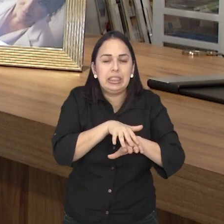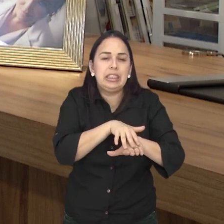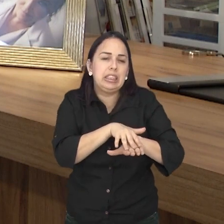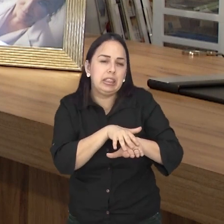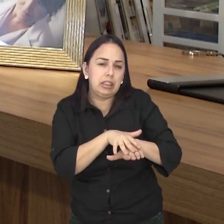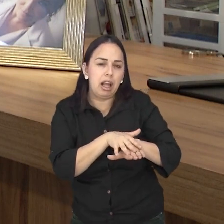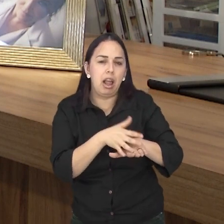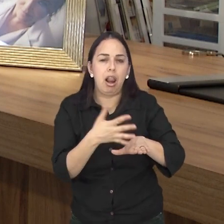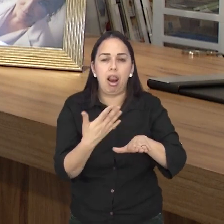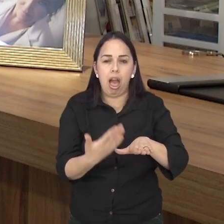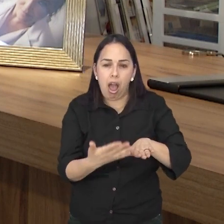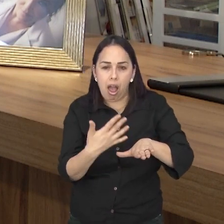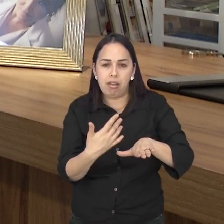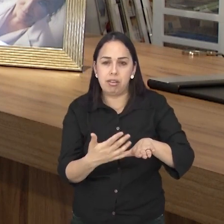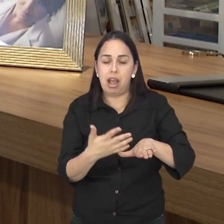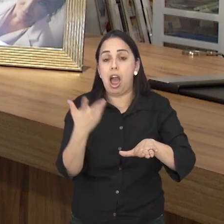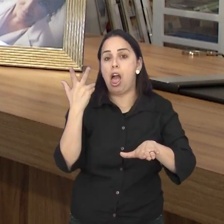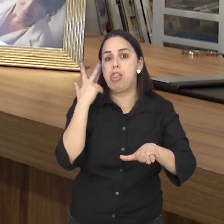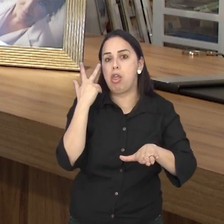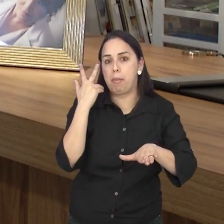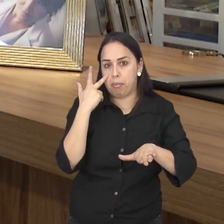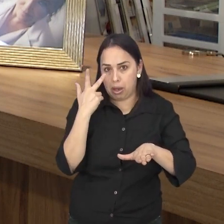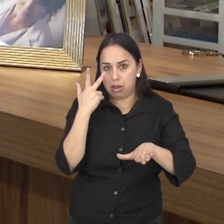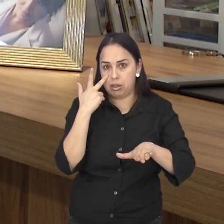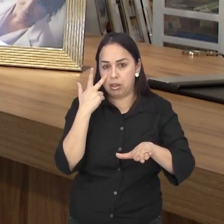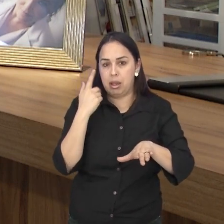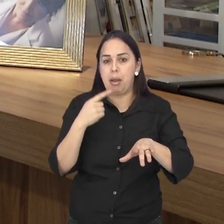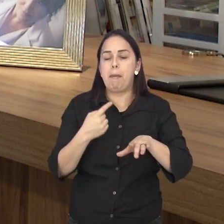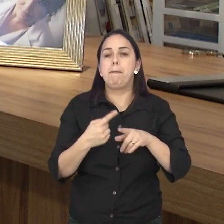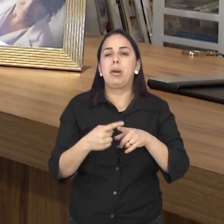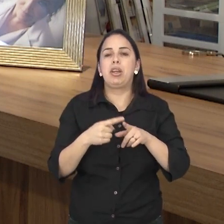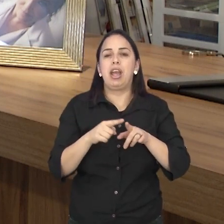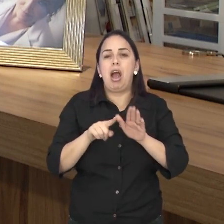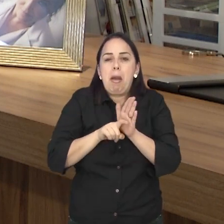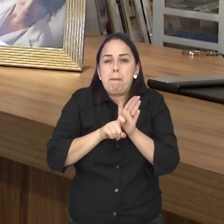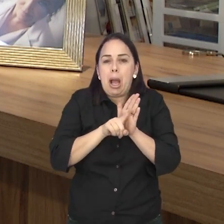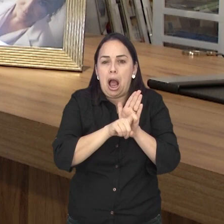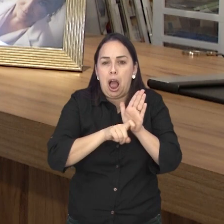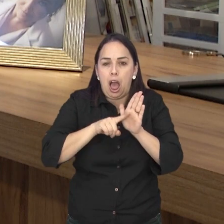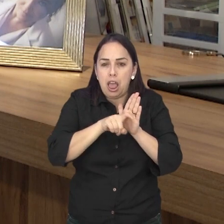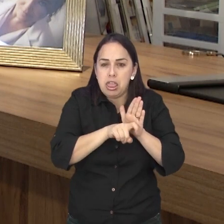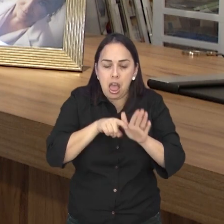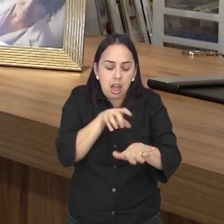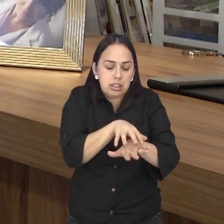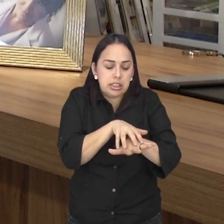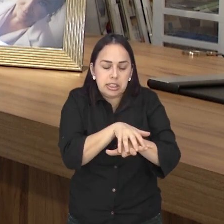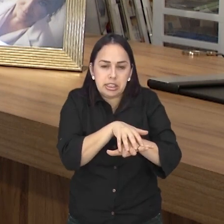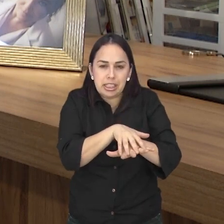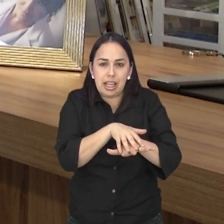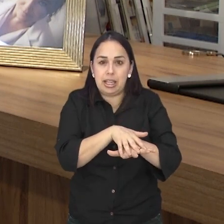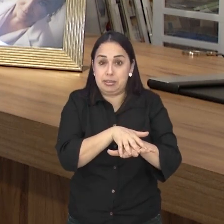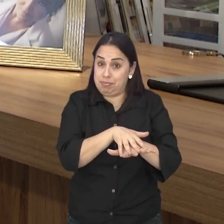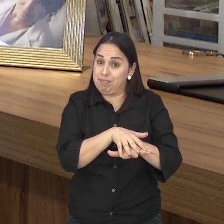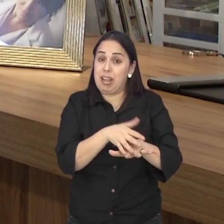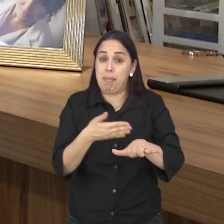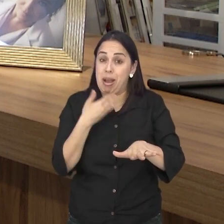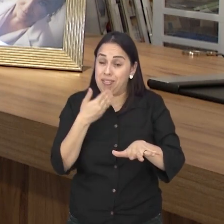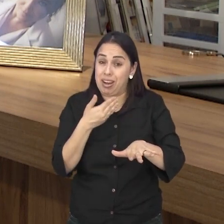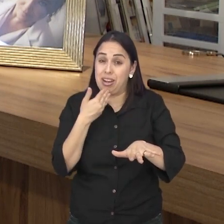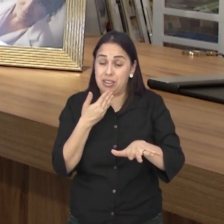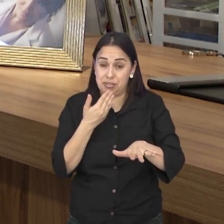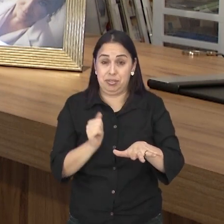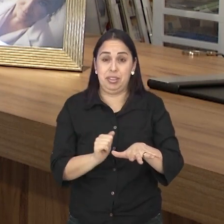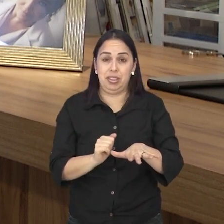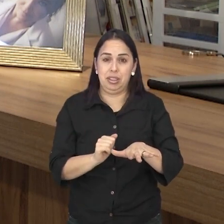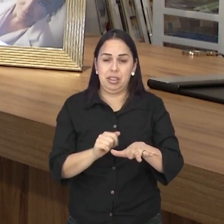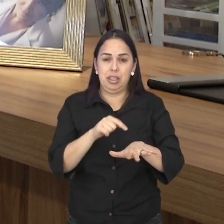mais superficiais, elas são mais comuns porque a invasão do fungo à parte mais superficial da pele é mais comum, é mais